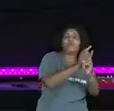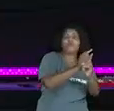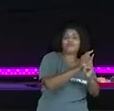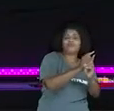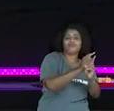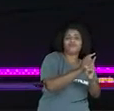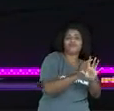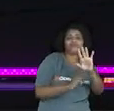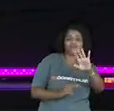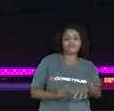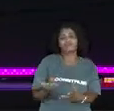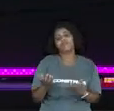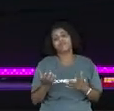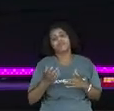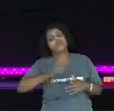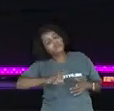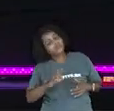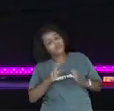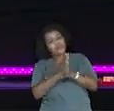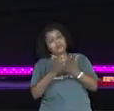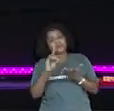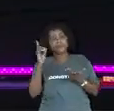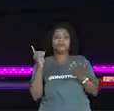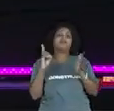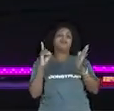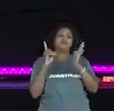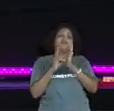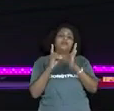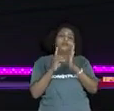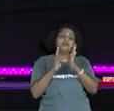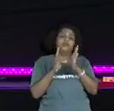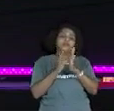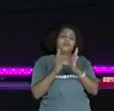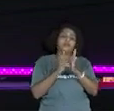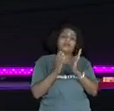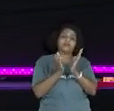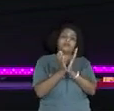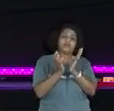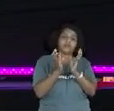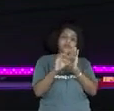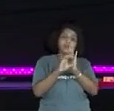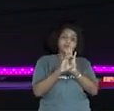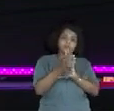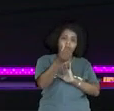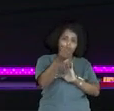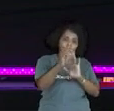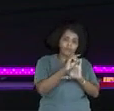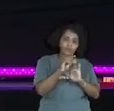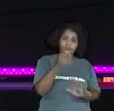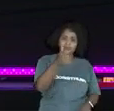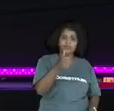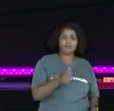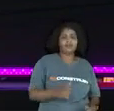O que que você abra sua Bíblia Deuteronômio Capítulo 6 Versículo 1 é porque aqui nós temos